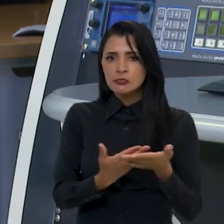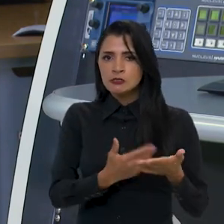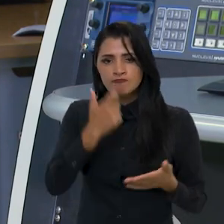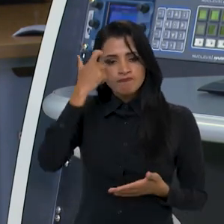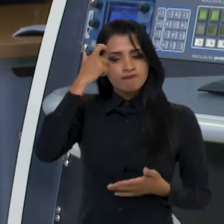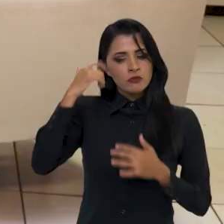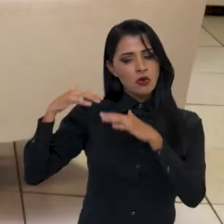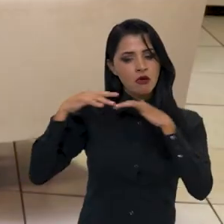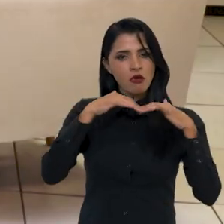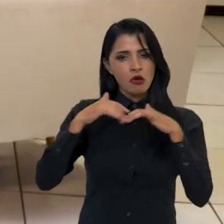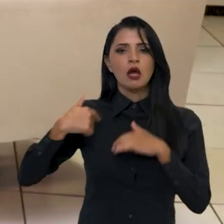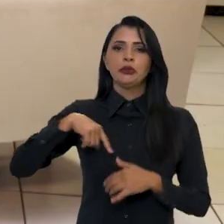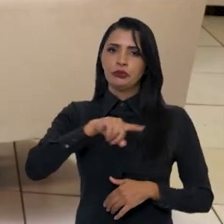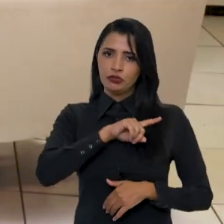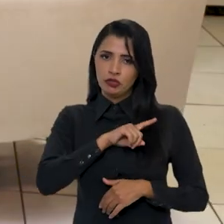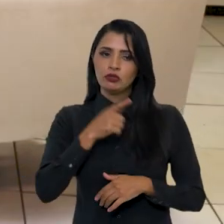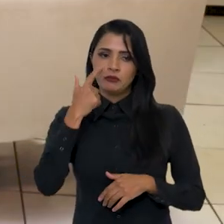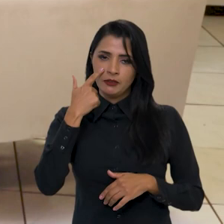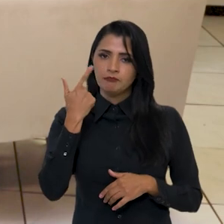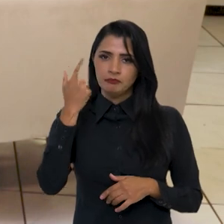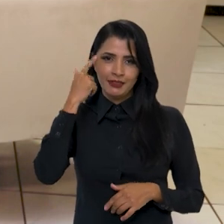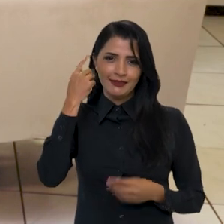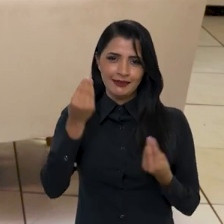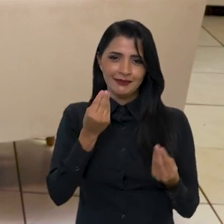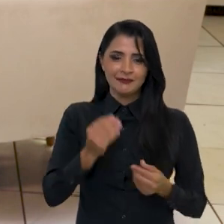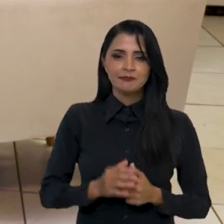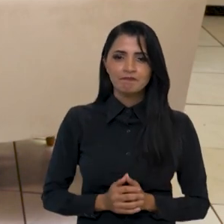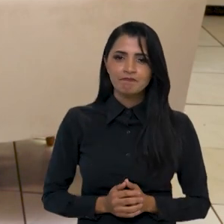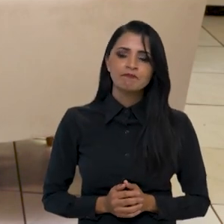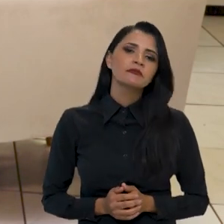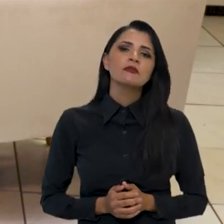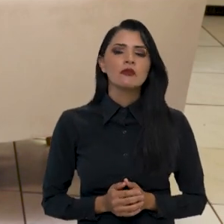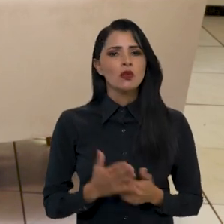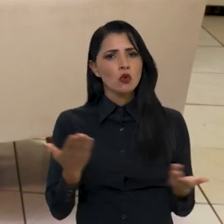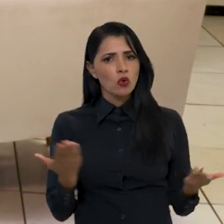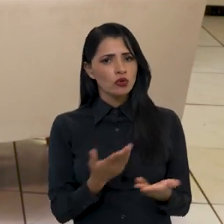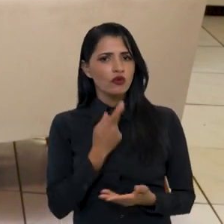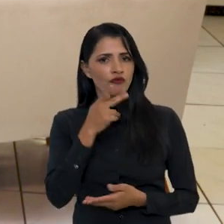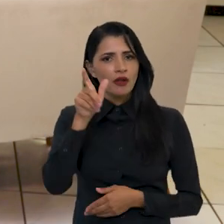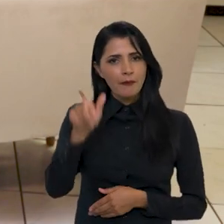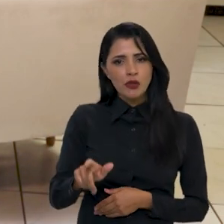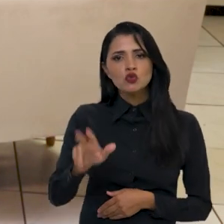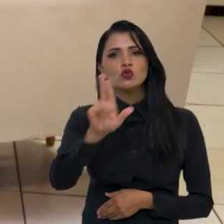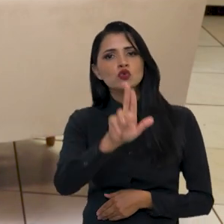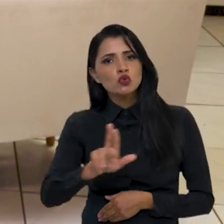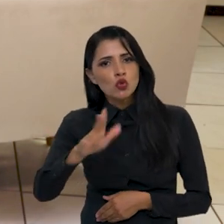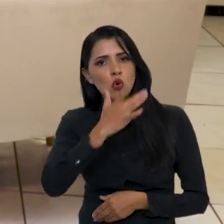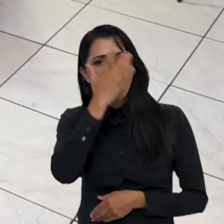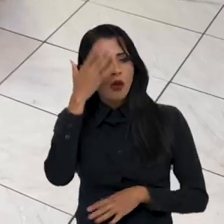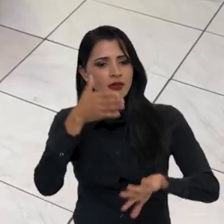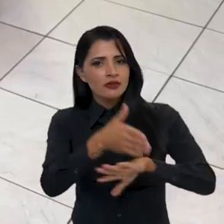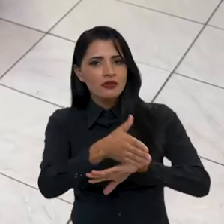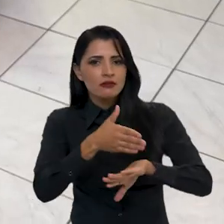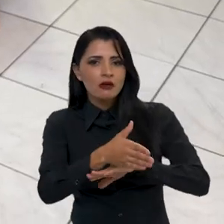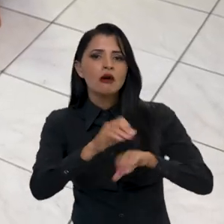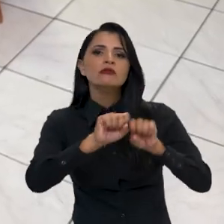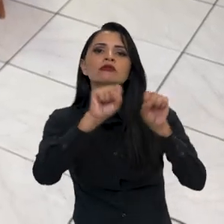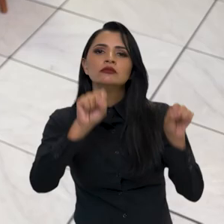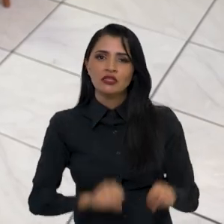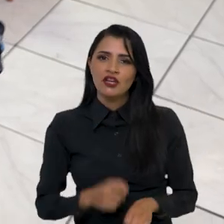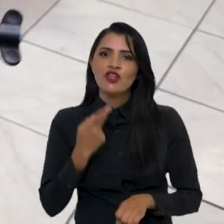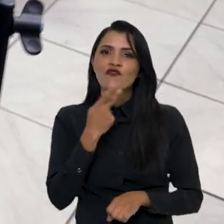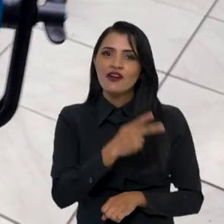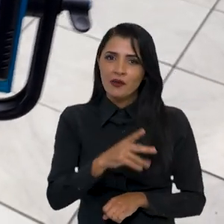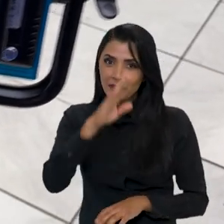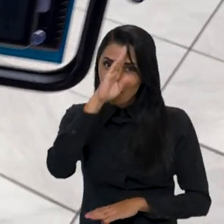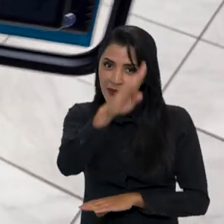gente tem a intenção de atuar nessa direção. Hoje, quando a gente fala do usuário acessando o sistema, a gente está falando